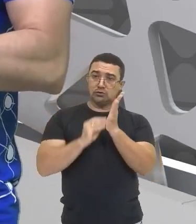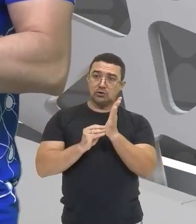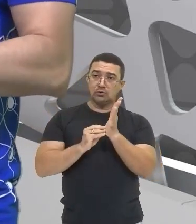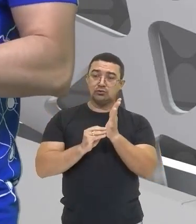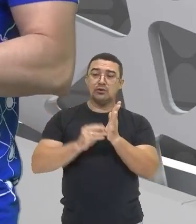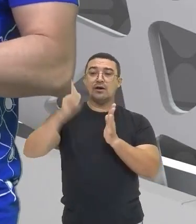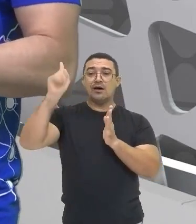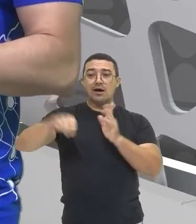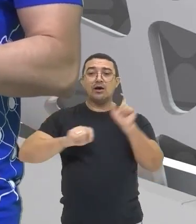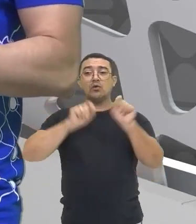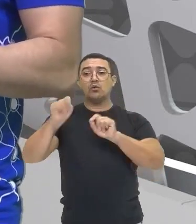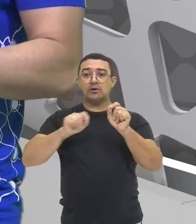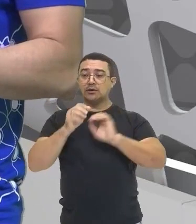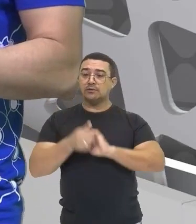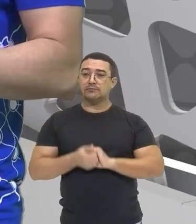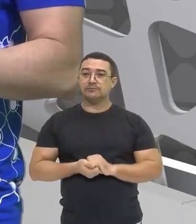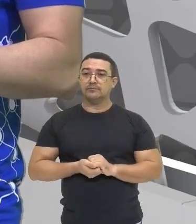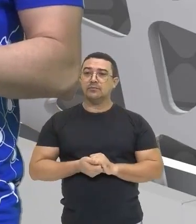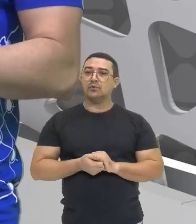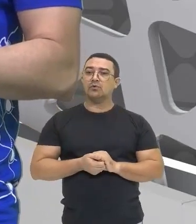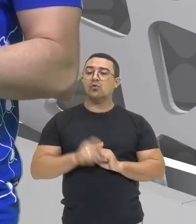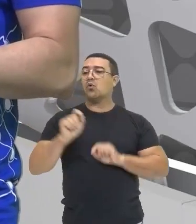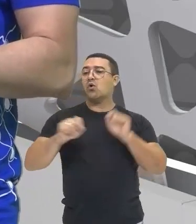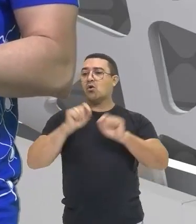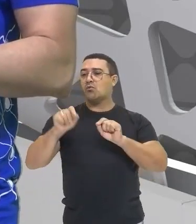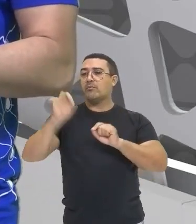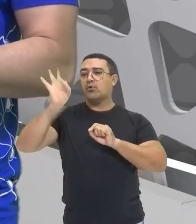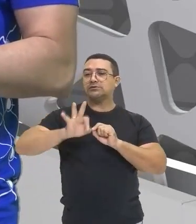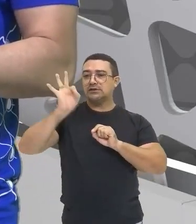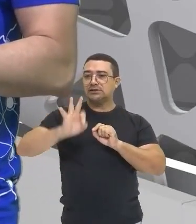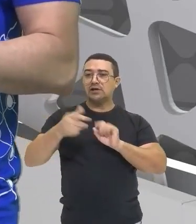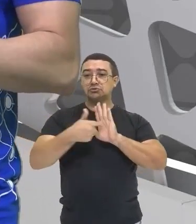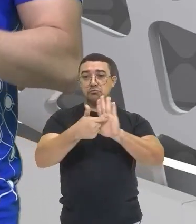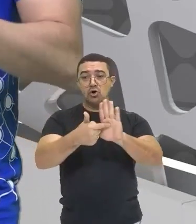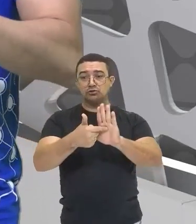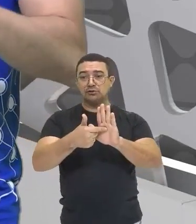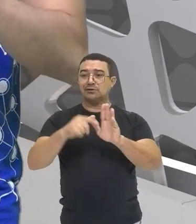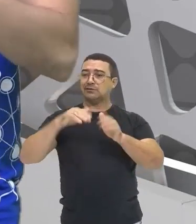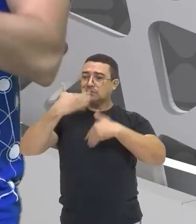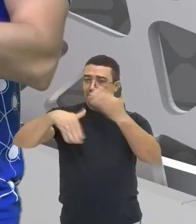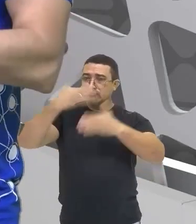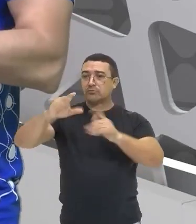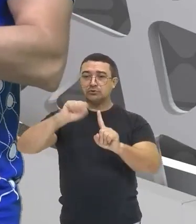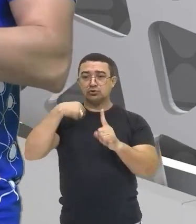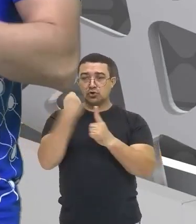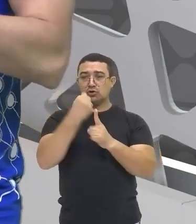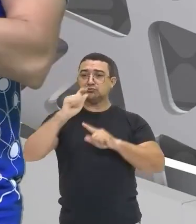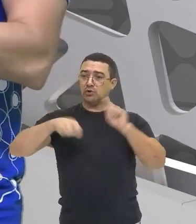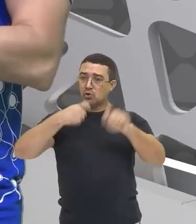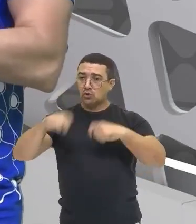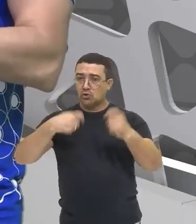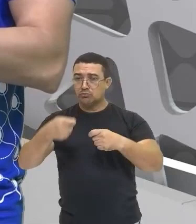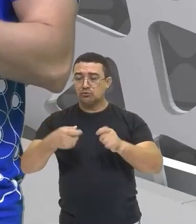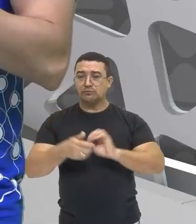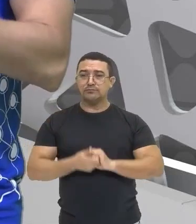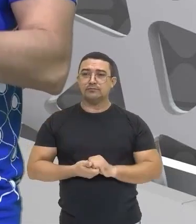os indicadores socioeconômicos. E eu começo fazendo análise do que é e para